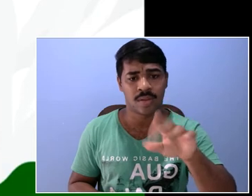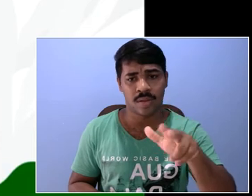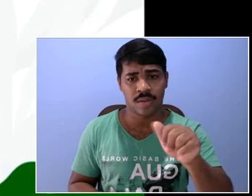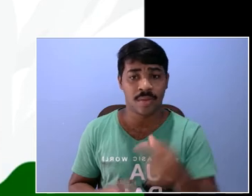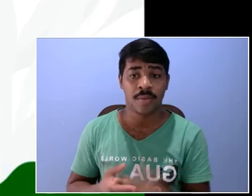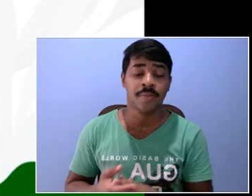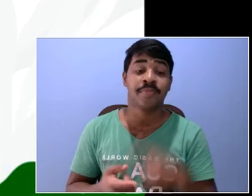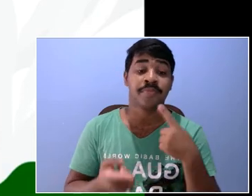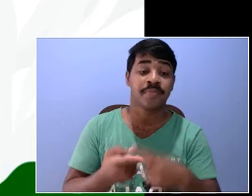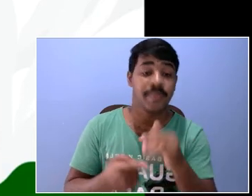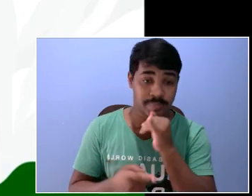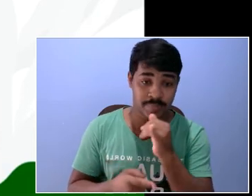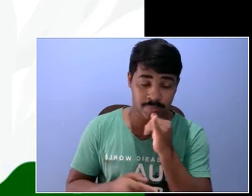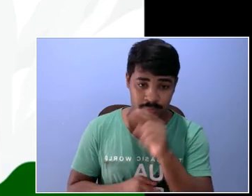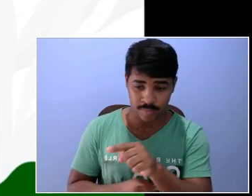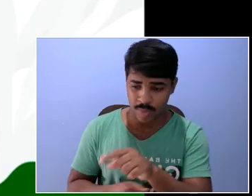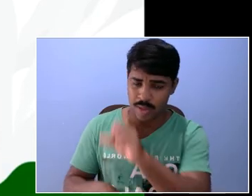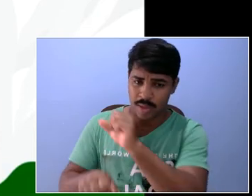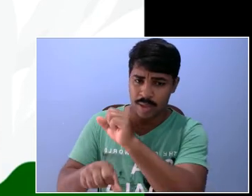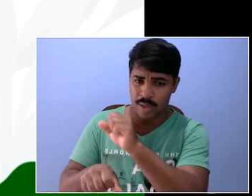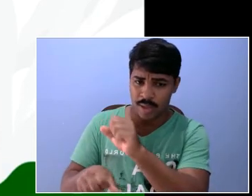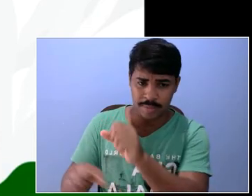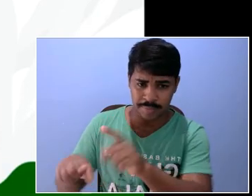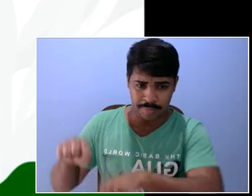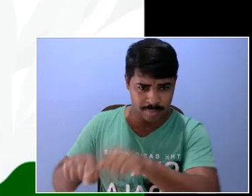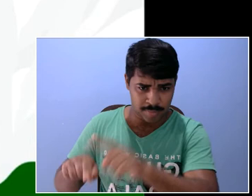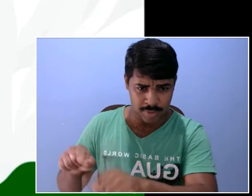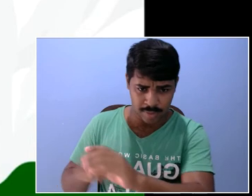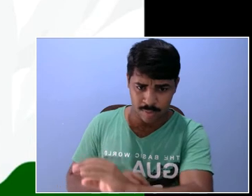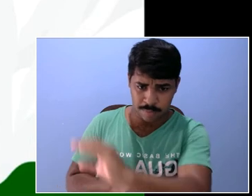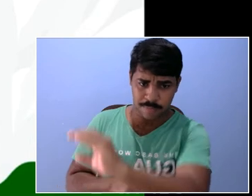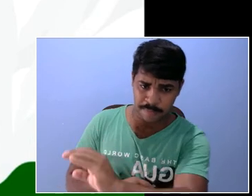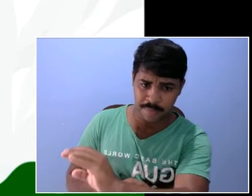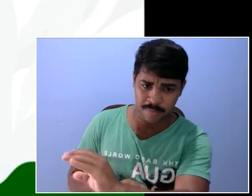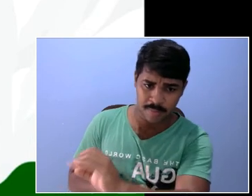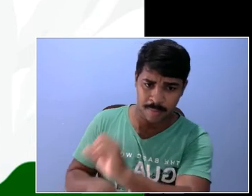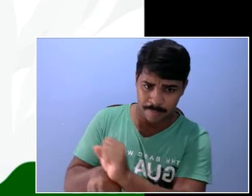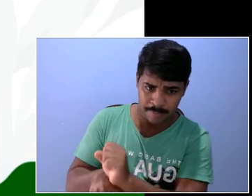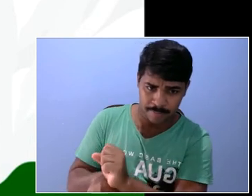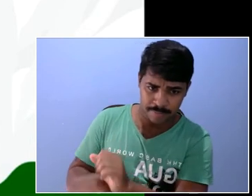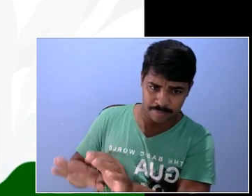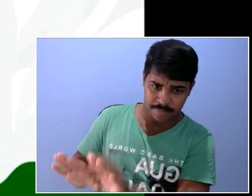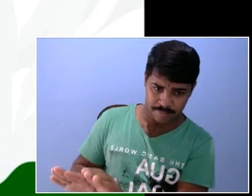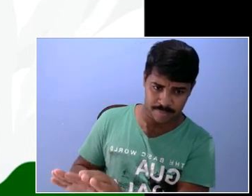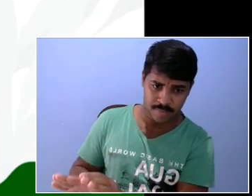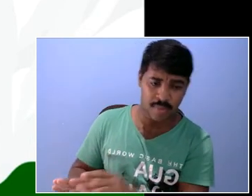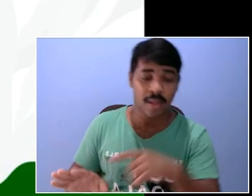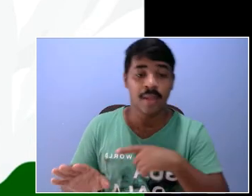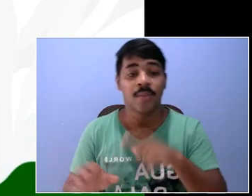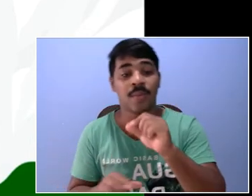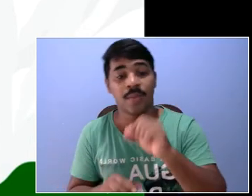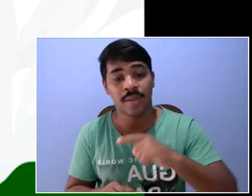as forças que estão ali já sendo aplicadas ao corpo que permite que ele fique